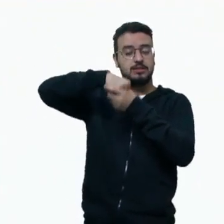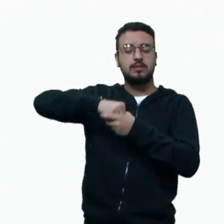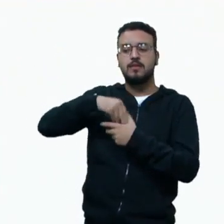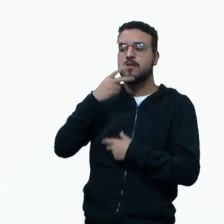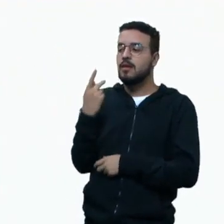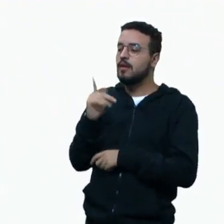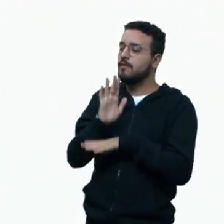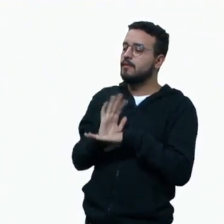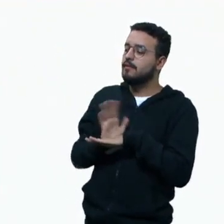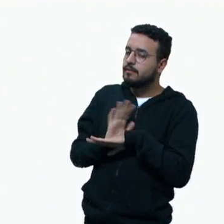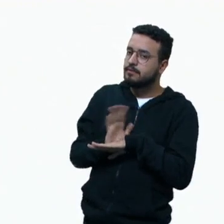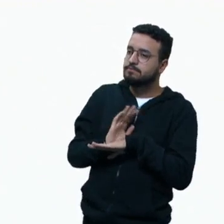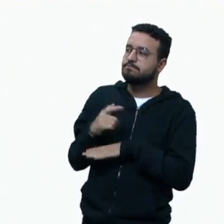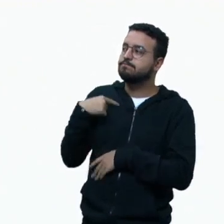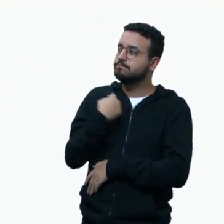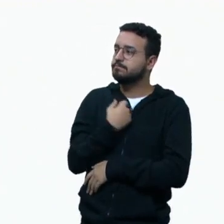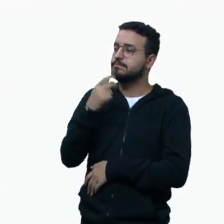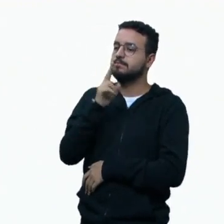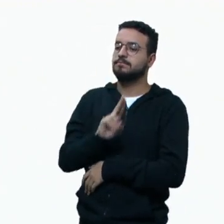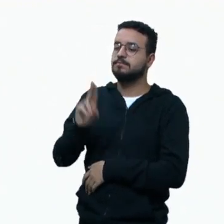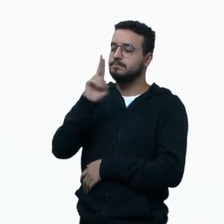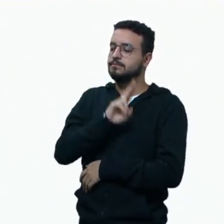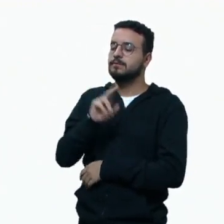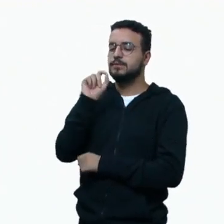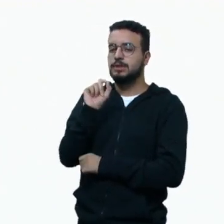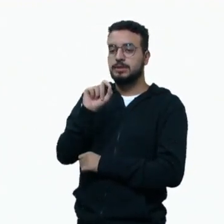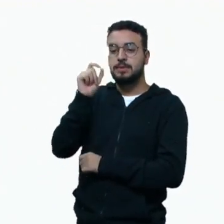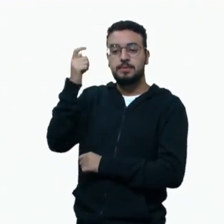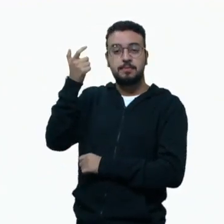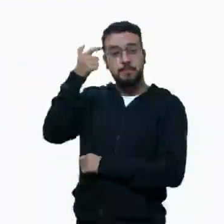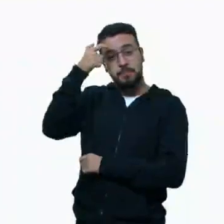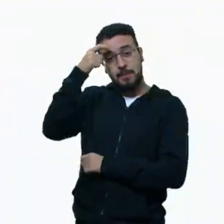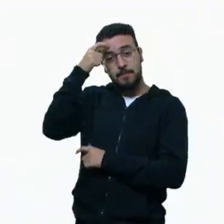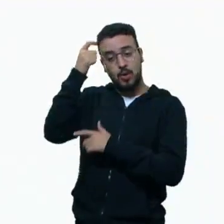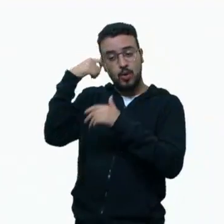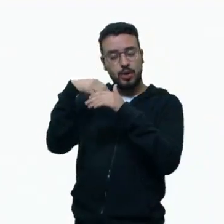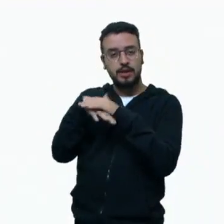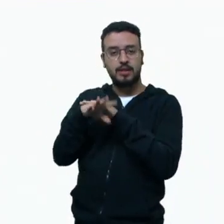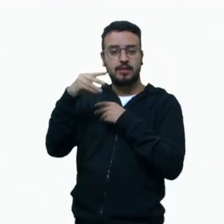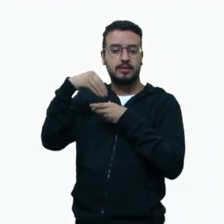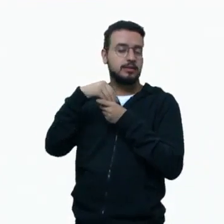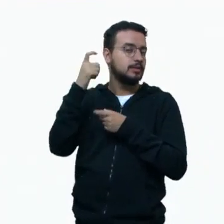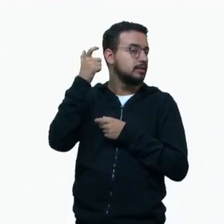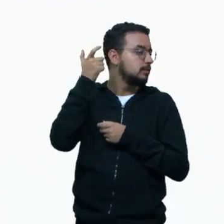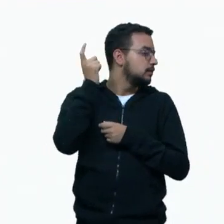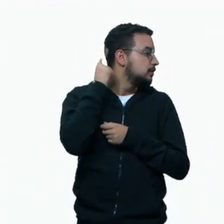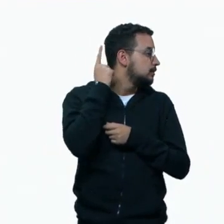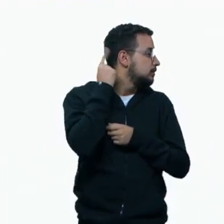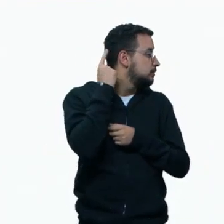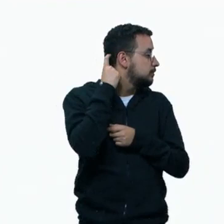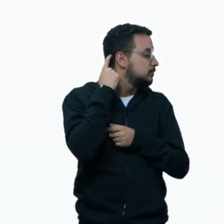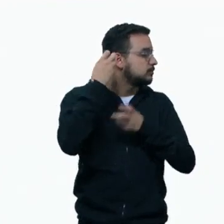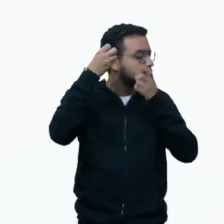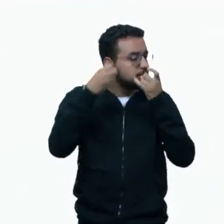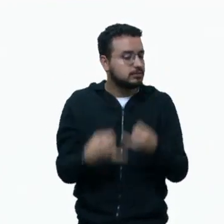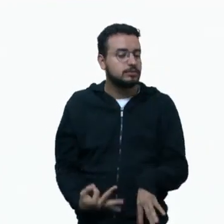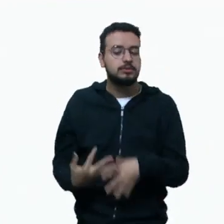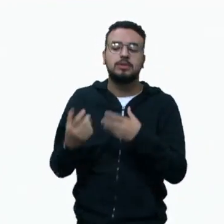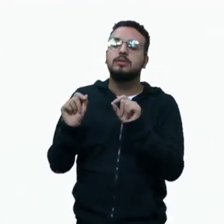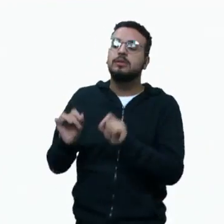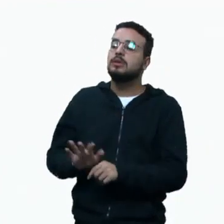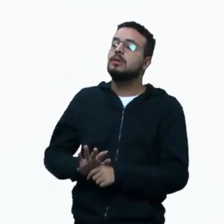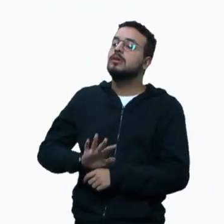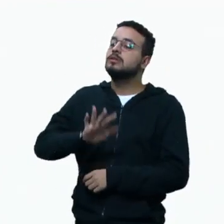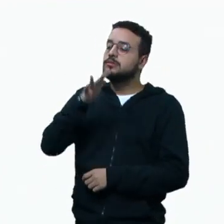para alguém, a gente utiliza, né, de memórias, experiências visuais, no caso, para explicar o que acontece no filme,